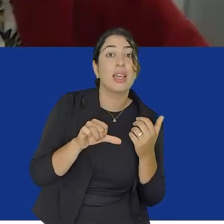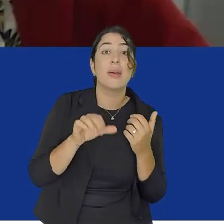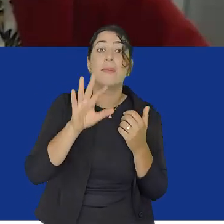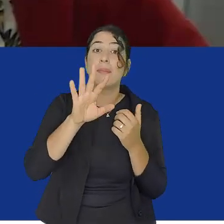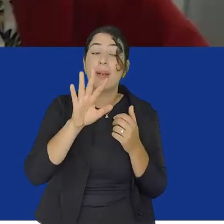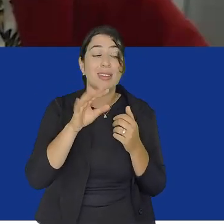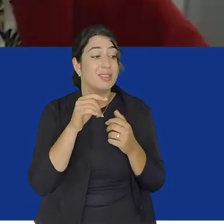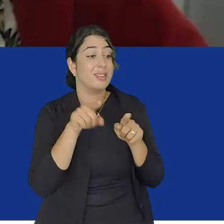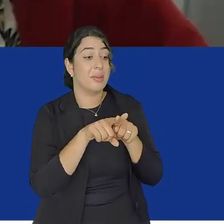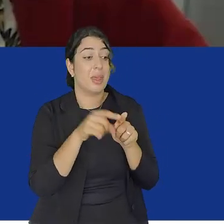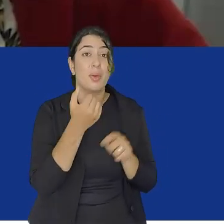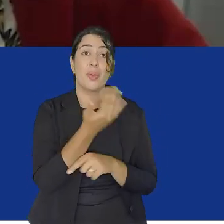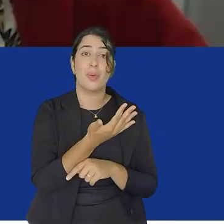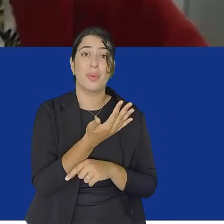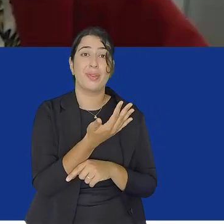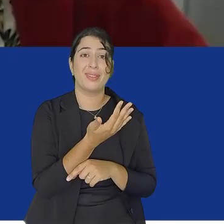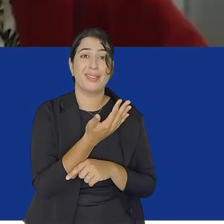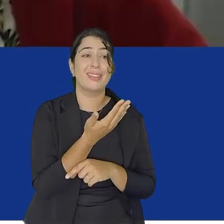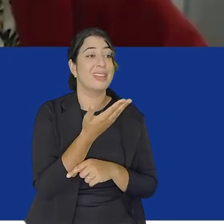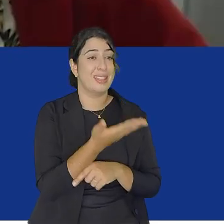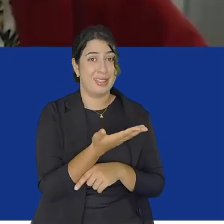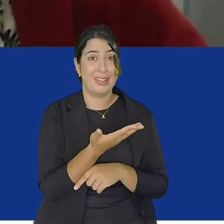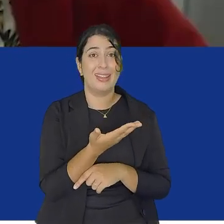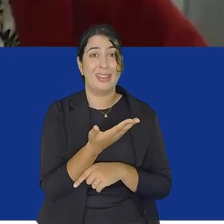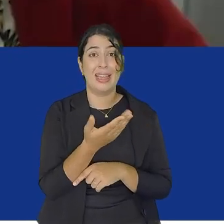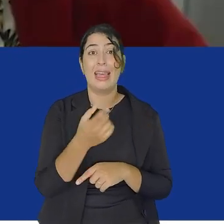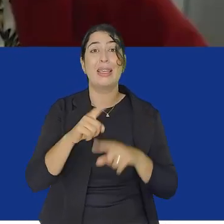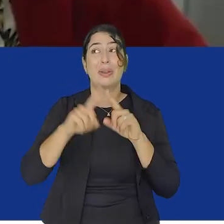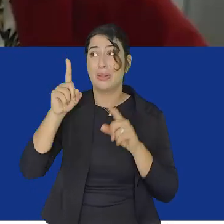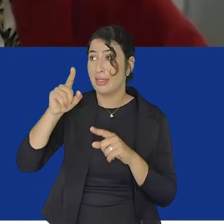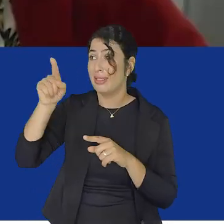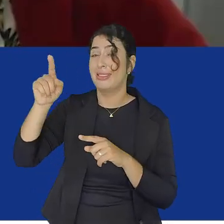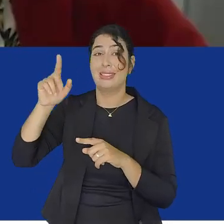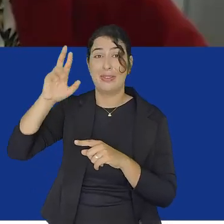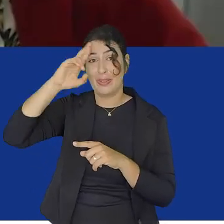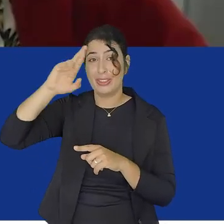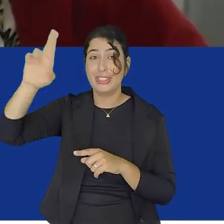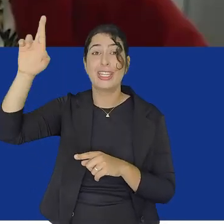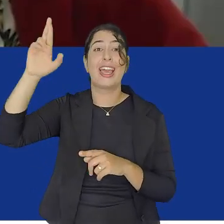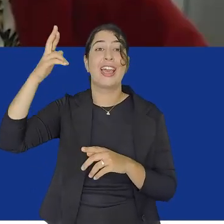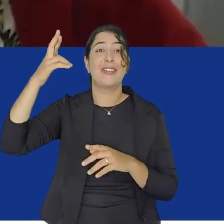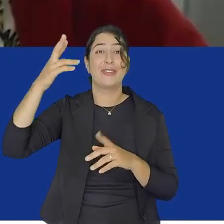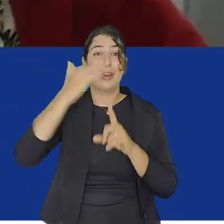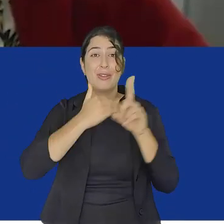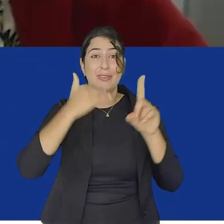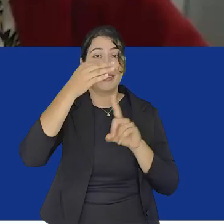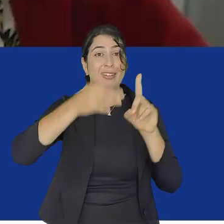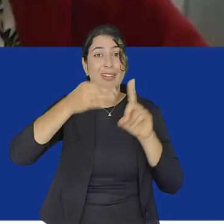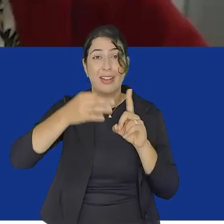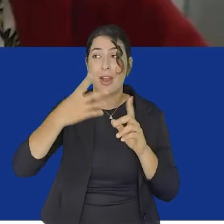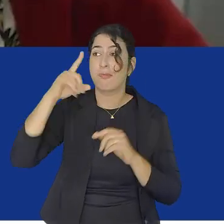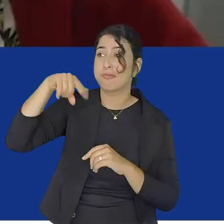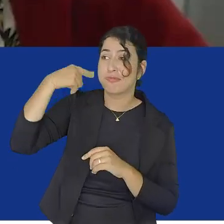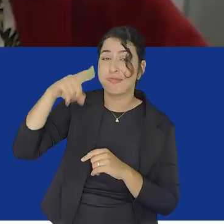bem, inclusive a liderança, o desembargador, o juiz, o colega, o